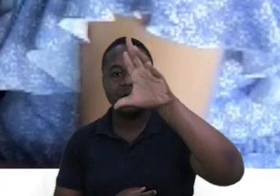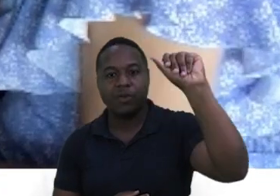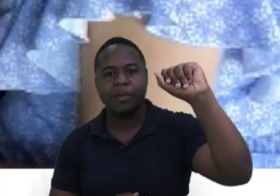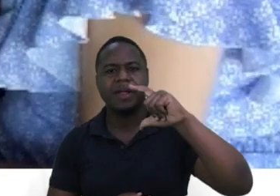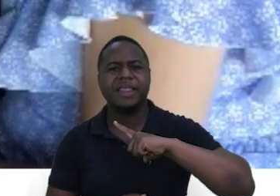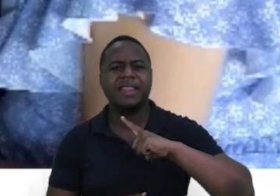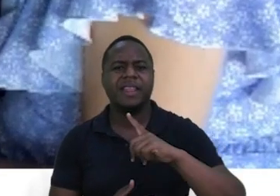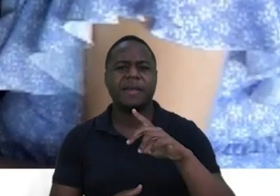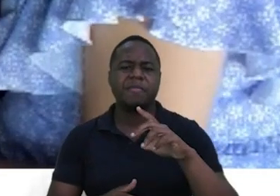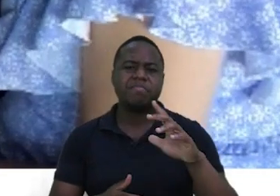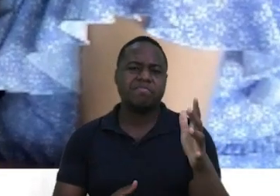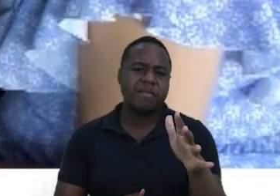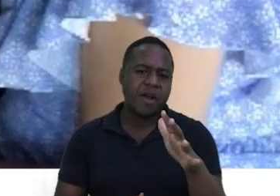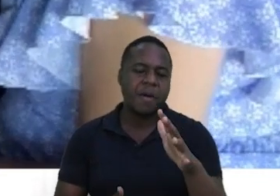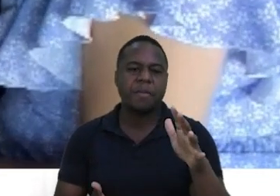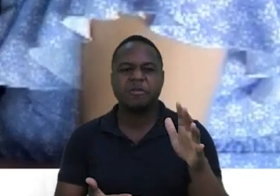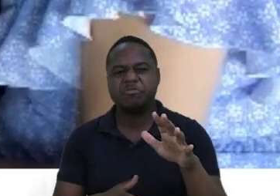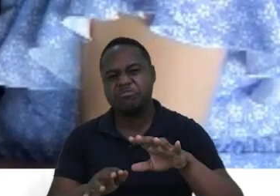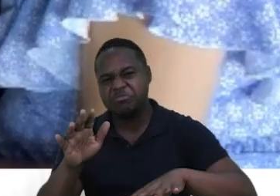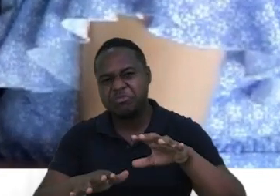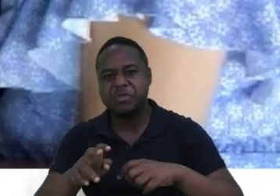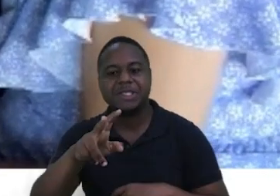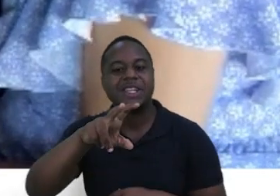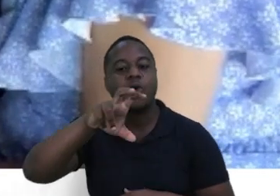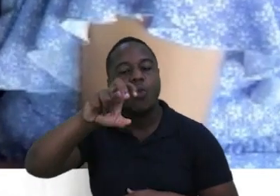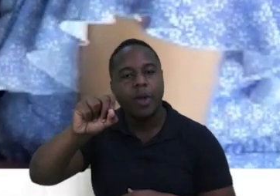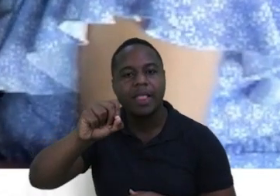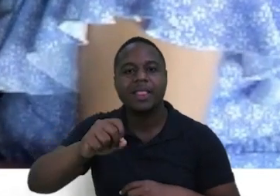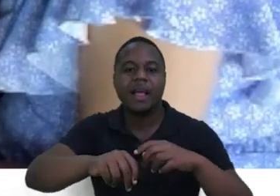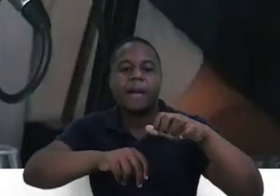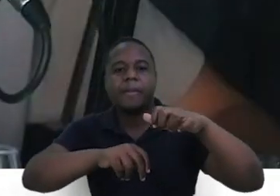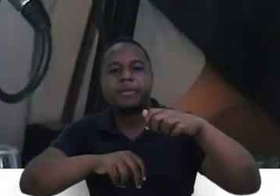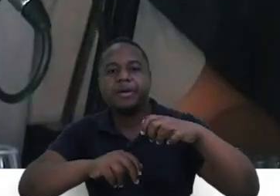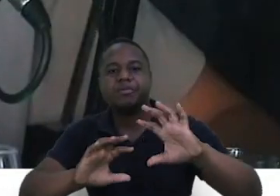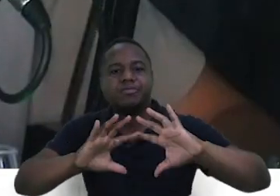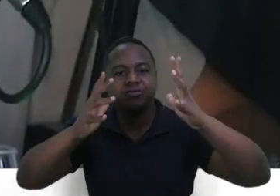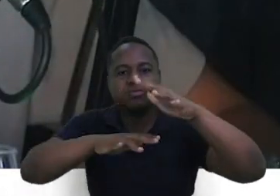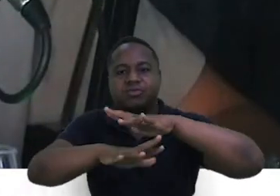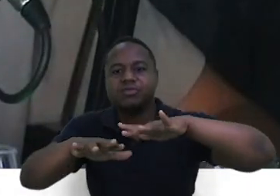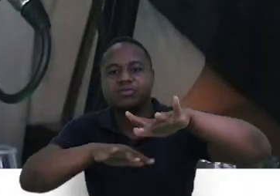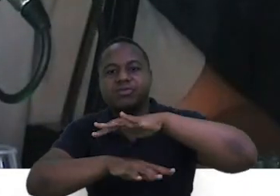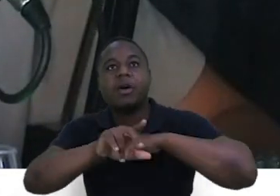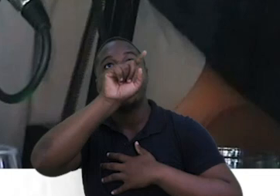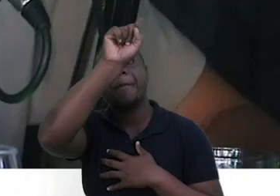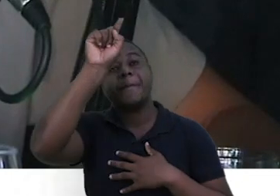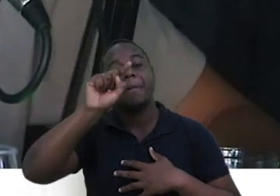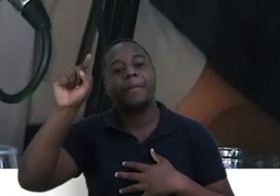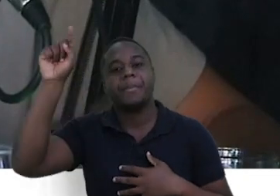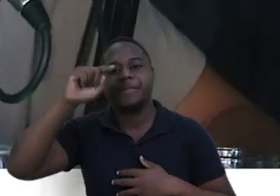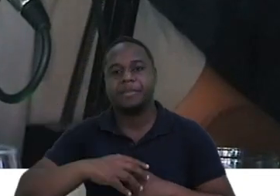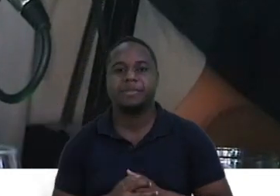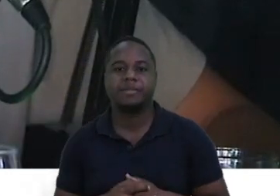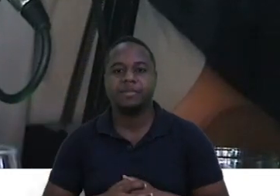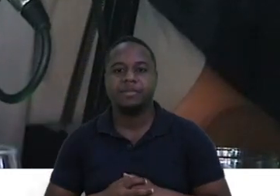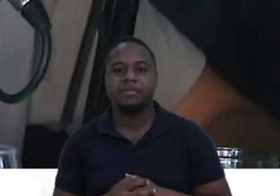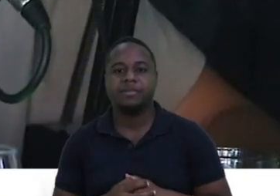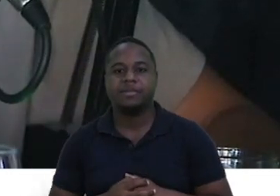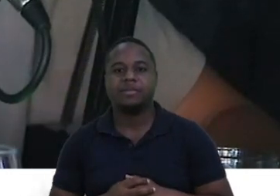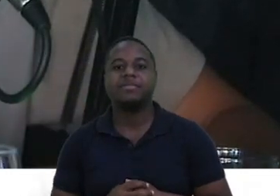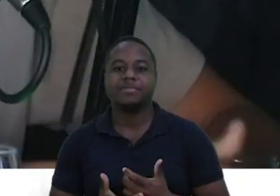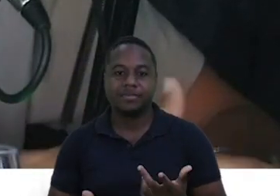de 50 festivais de forró no ano. Então, assim, tem mais festival de forró do que no Brasil. Mais até do